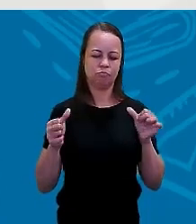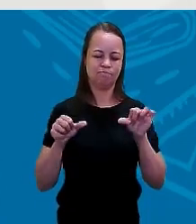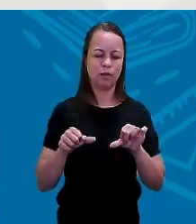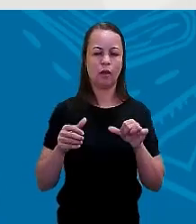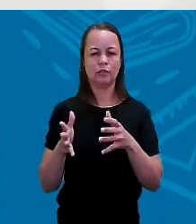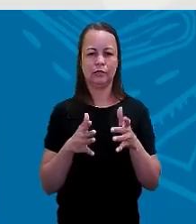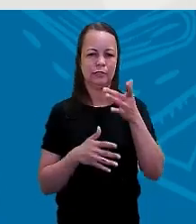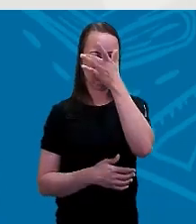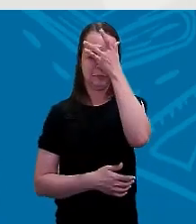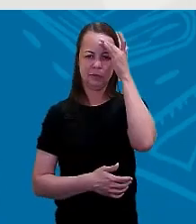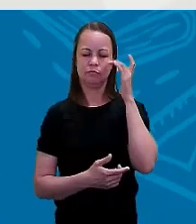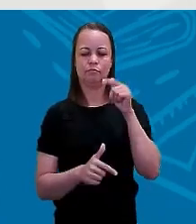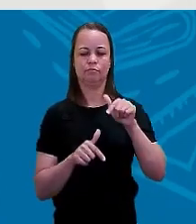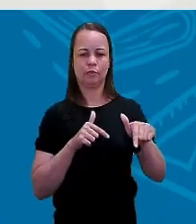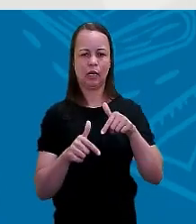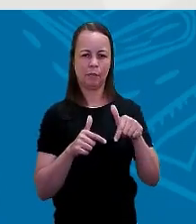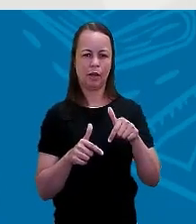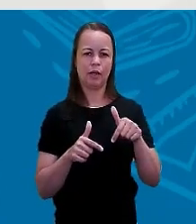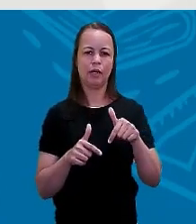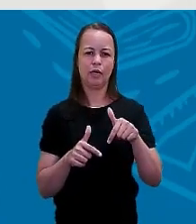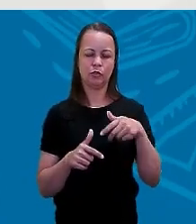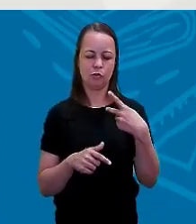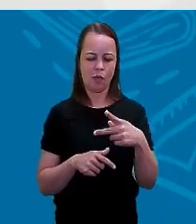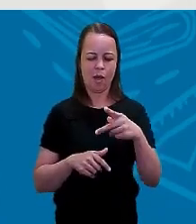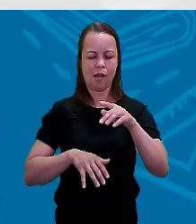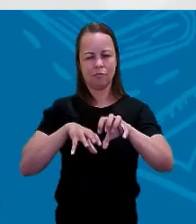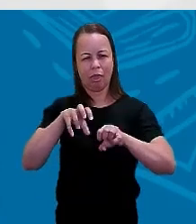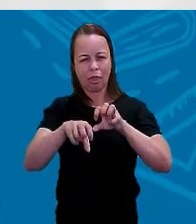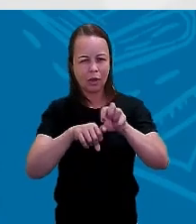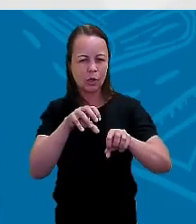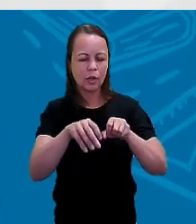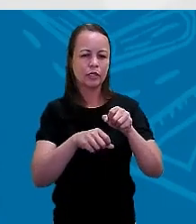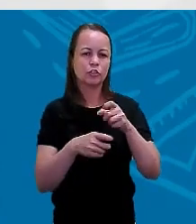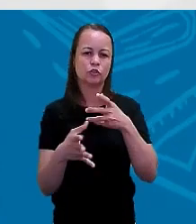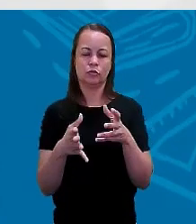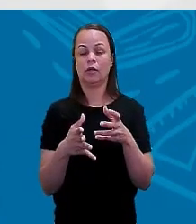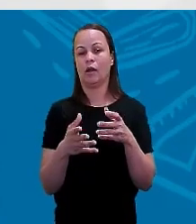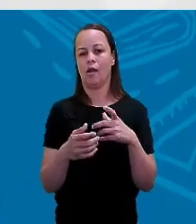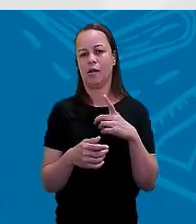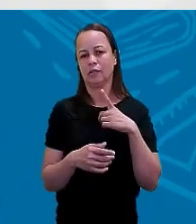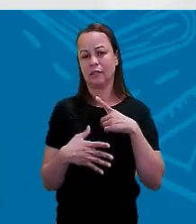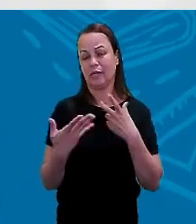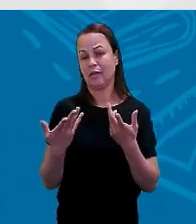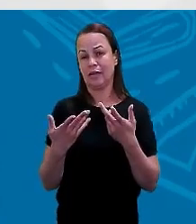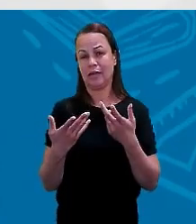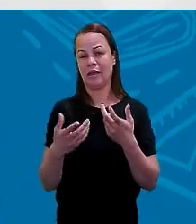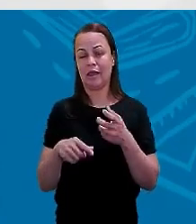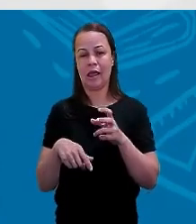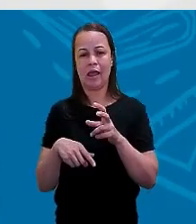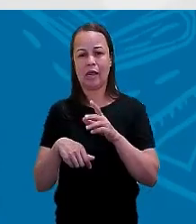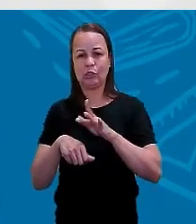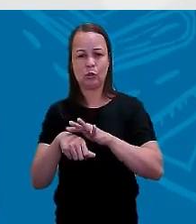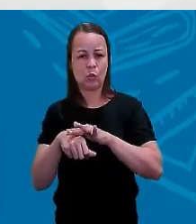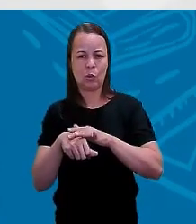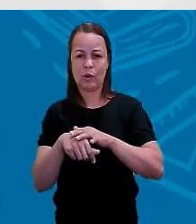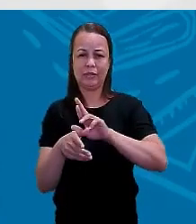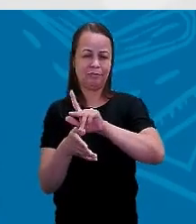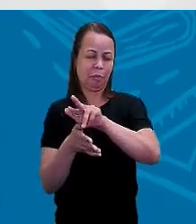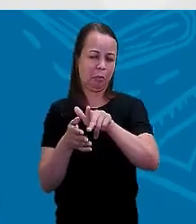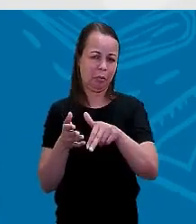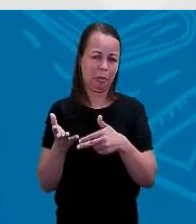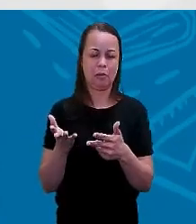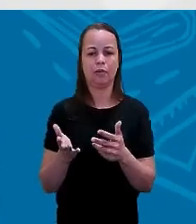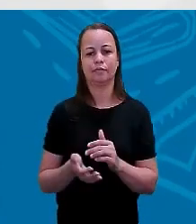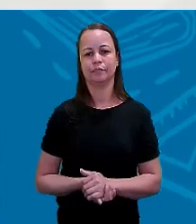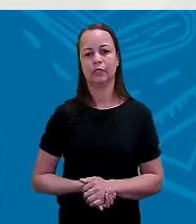ali trabalhando no meio do lixo e podendo ali estar sujeita a vários tipos de doenças, tá certo? Porque muitas vezes